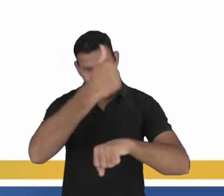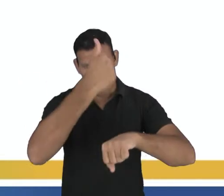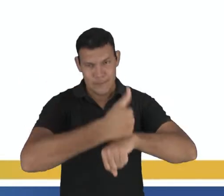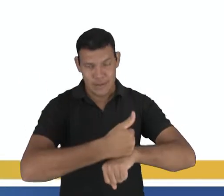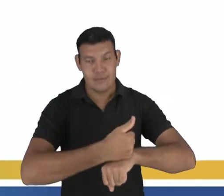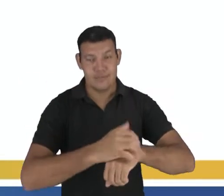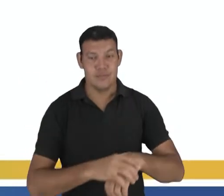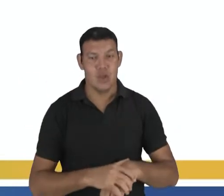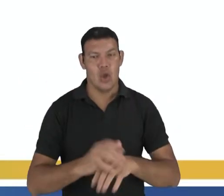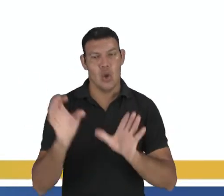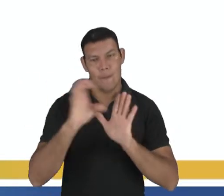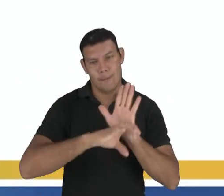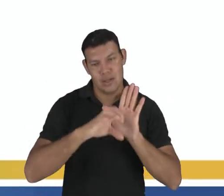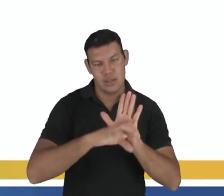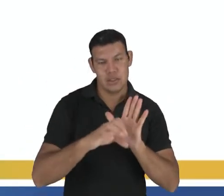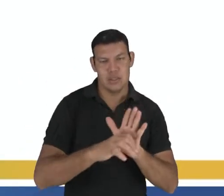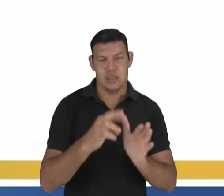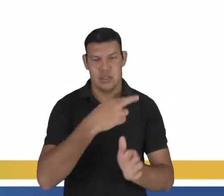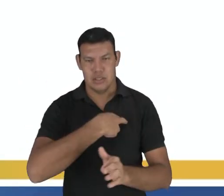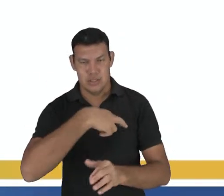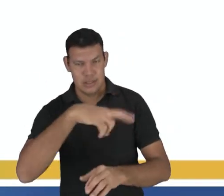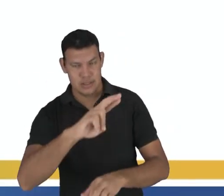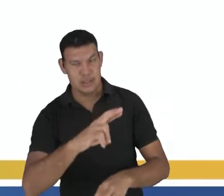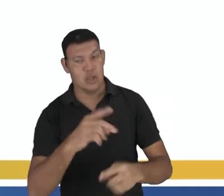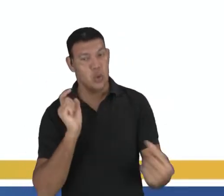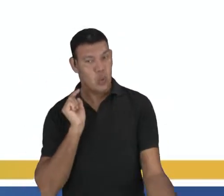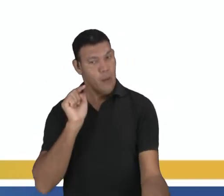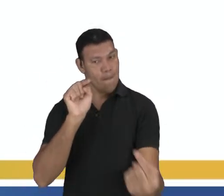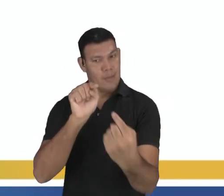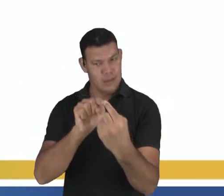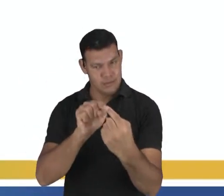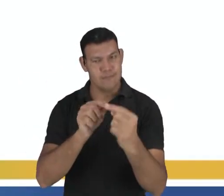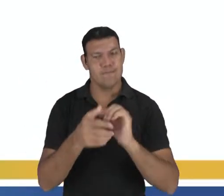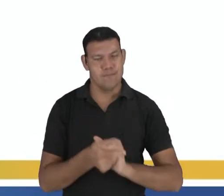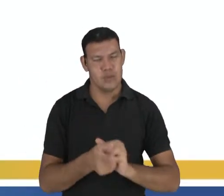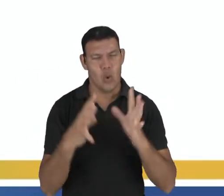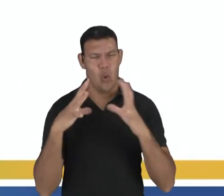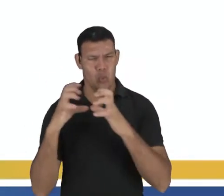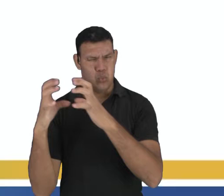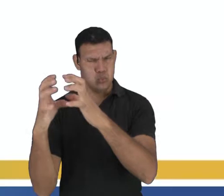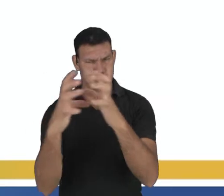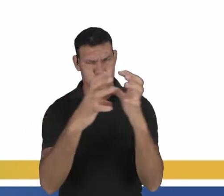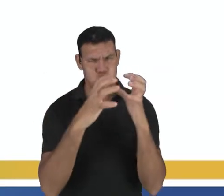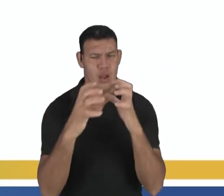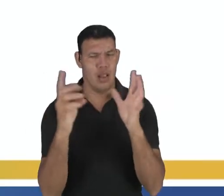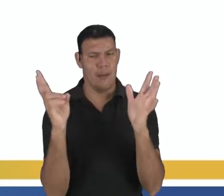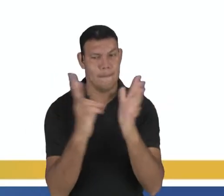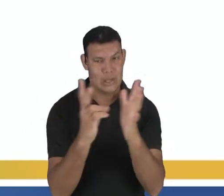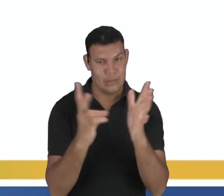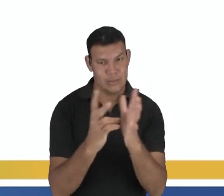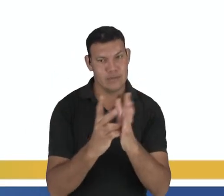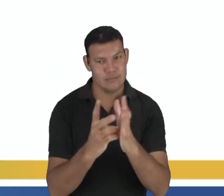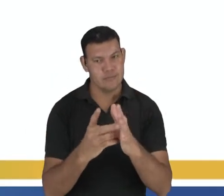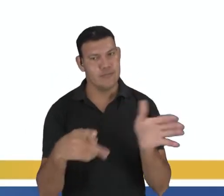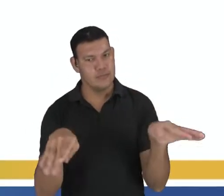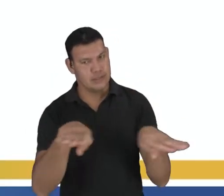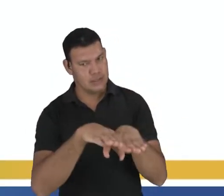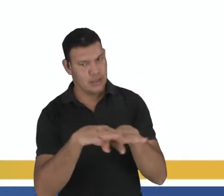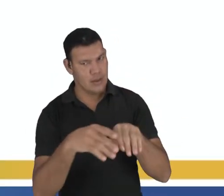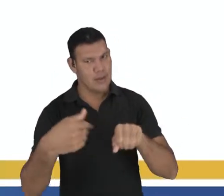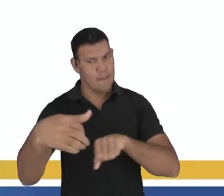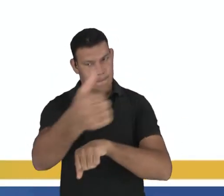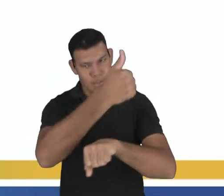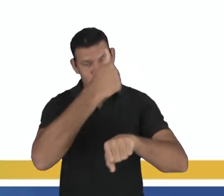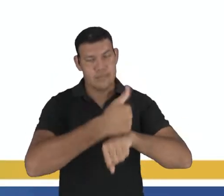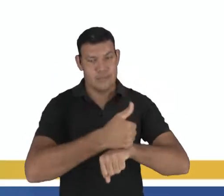mundo, conceitos, crenças, costumes e objetivos gerou muitos conflitos entre os indígenas e os colonizadores,